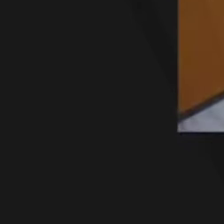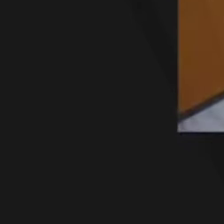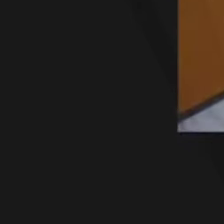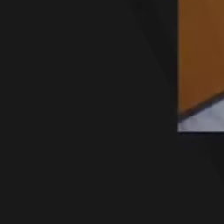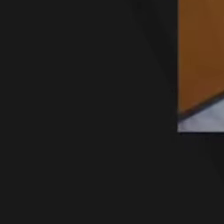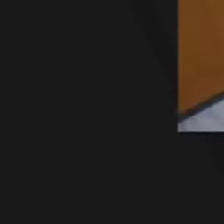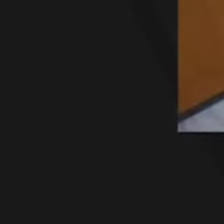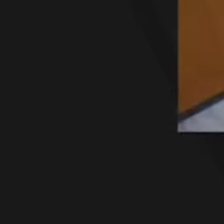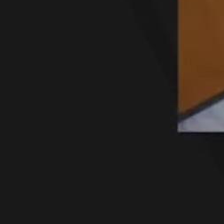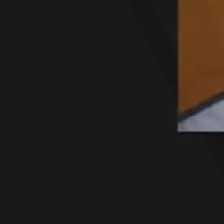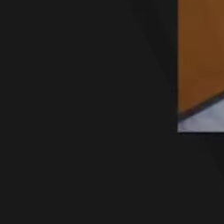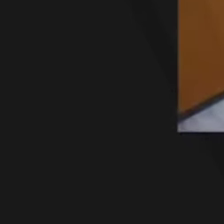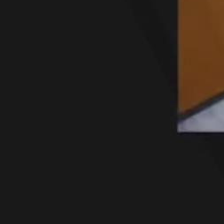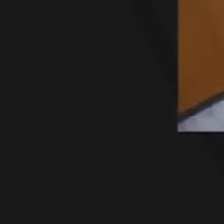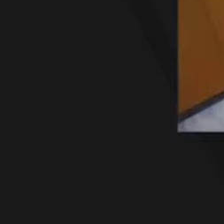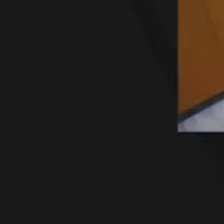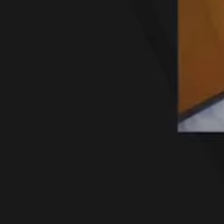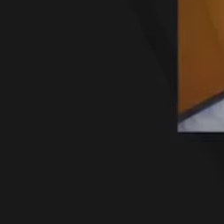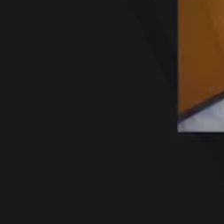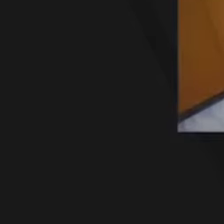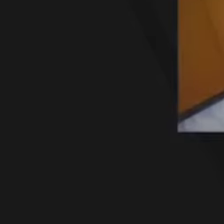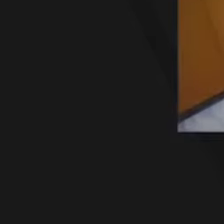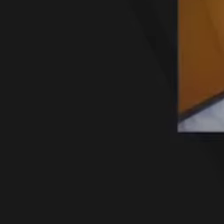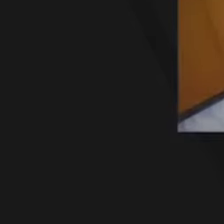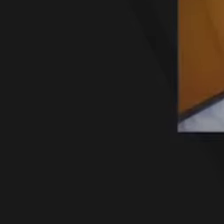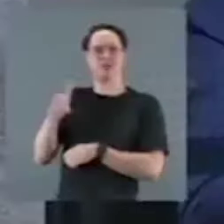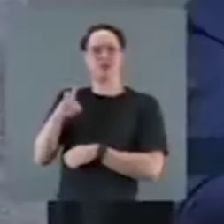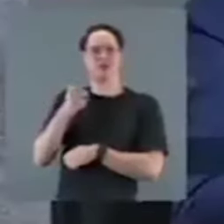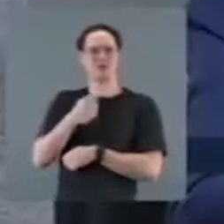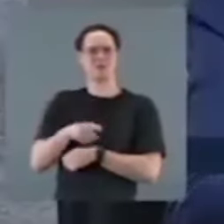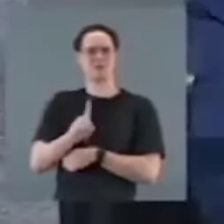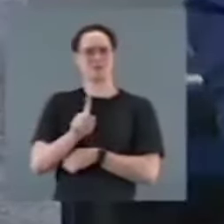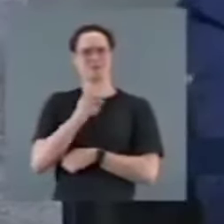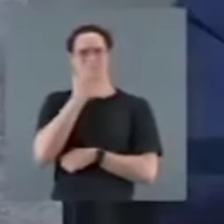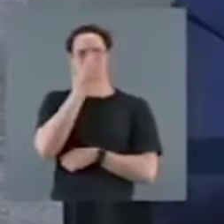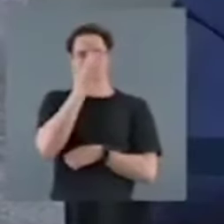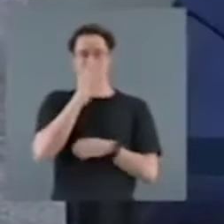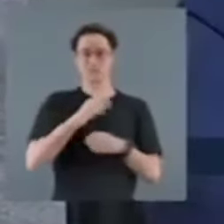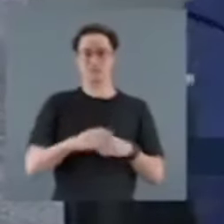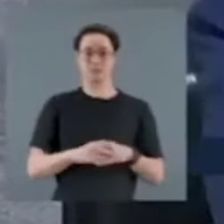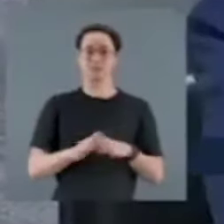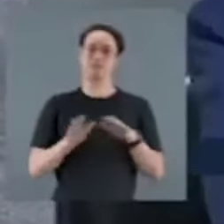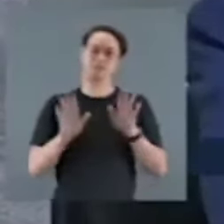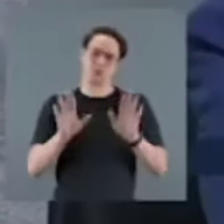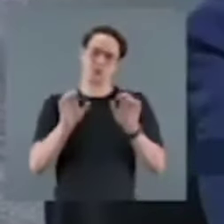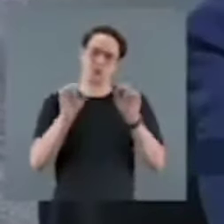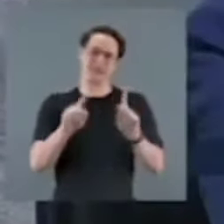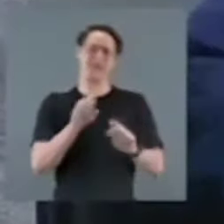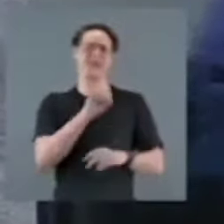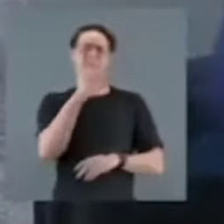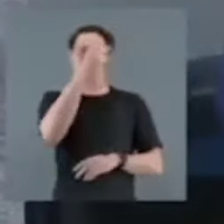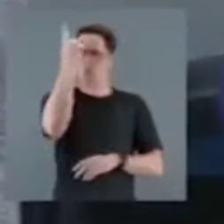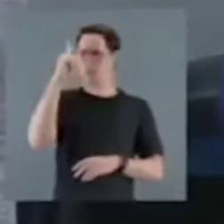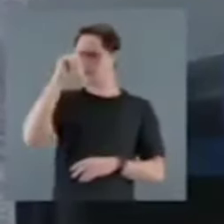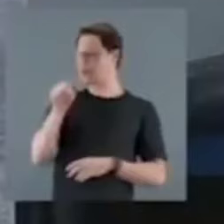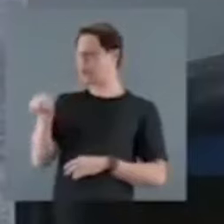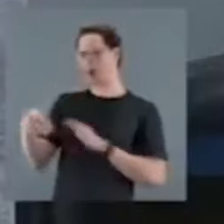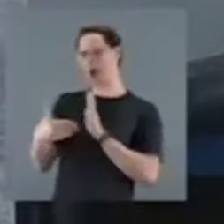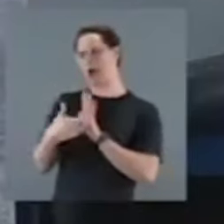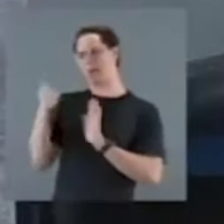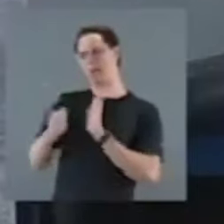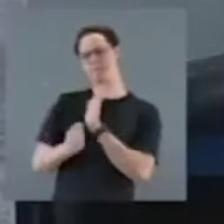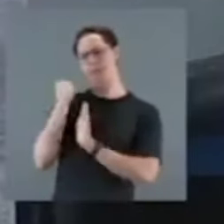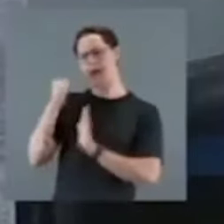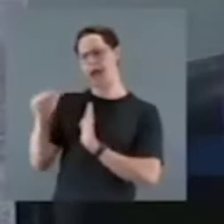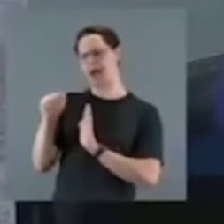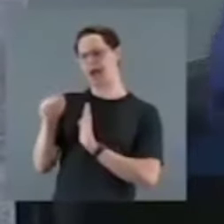que qualquer outra coisa. Mas ainda assim, se tivessem determinado que se apagassem as imagens, aquela imagem